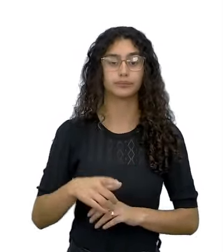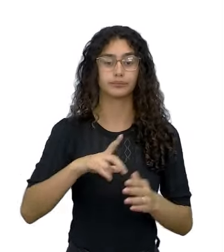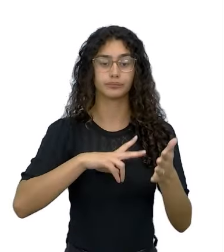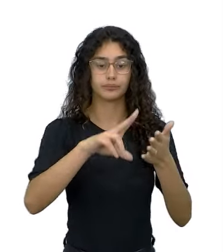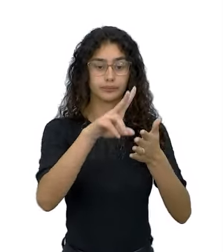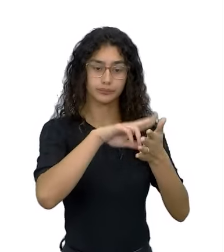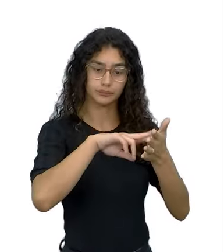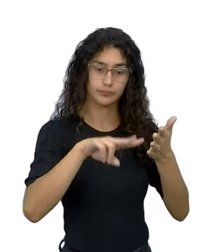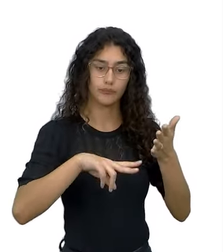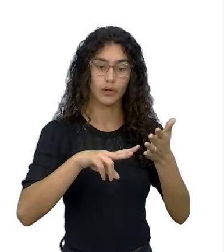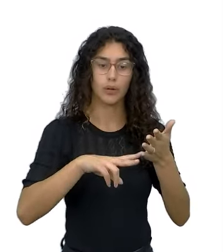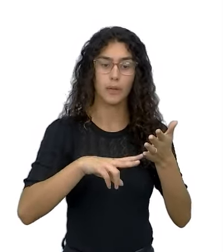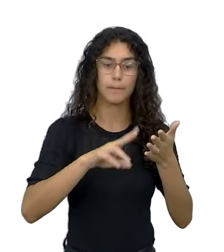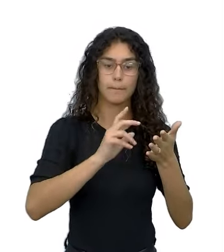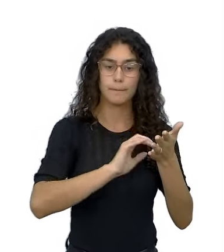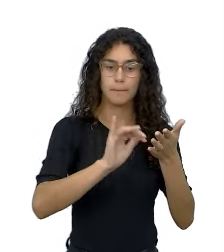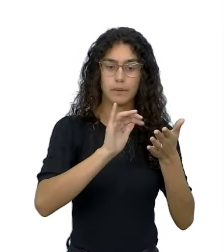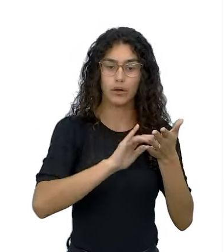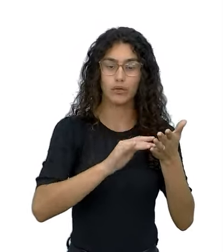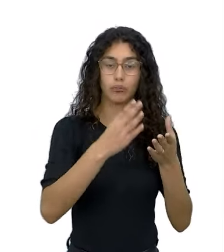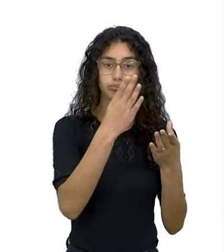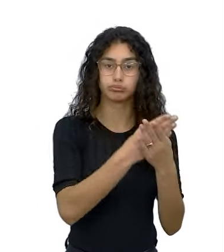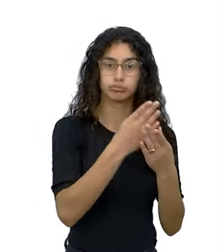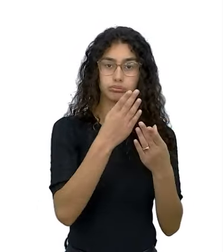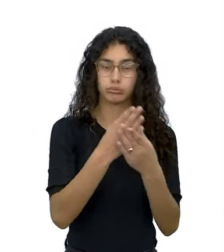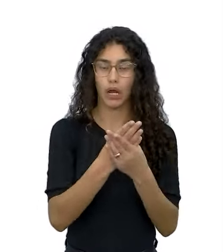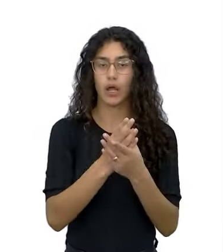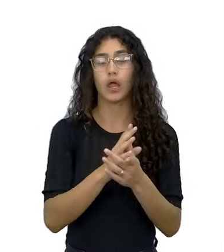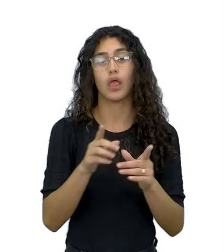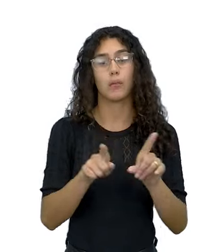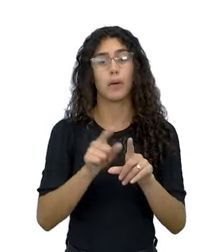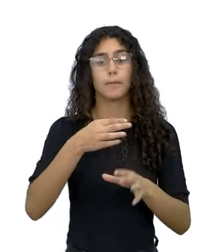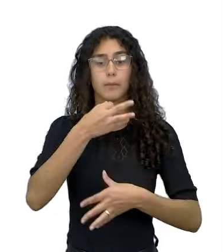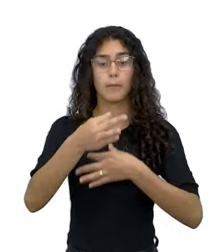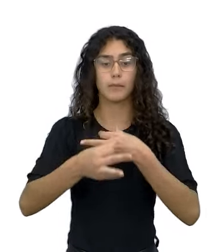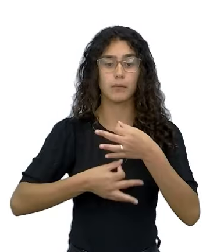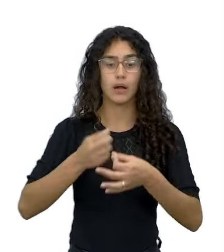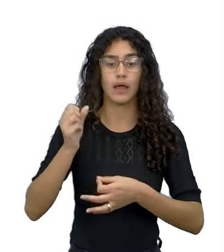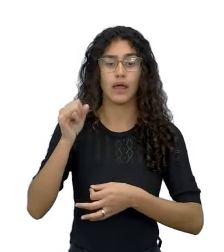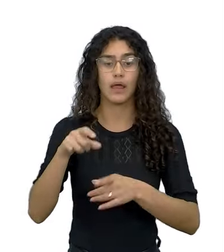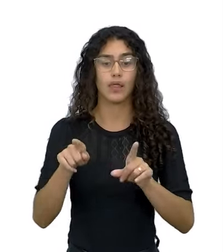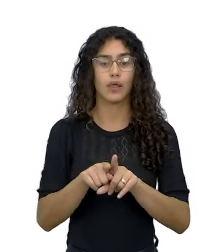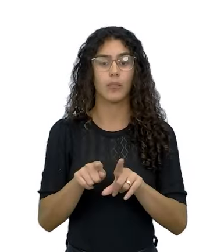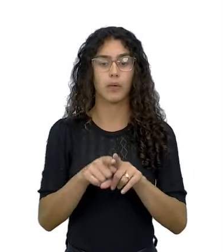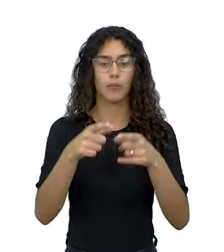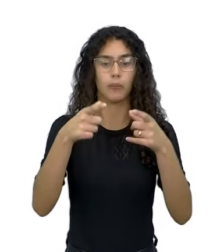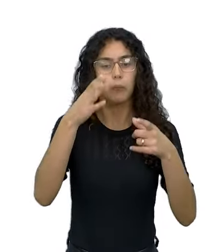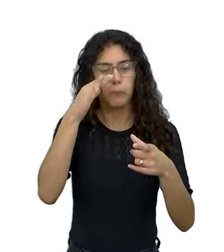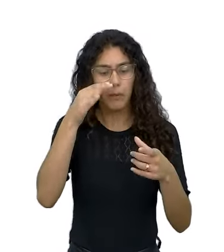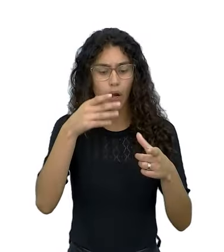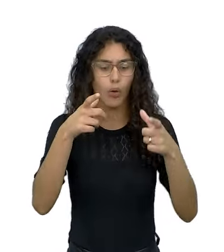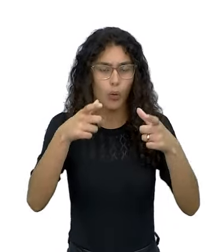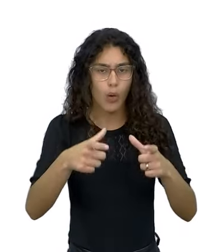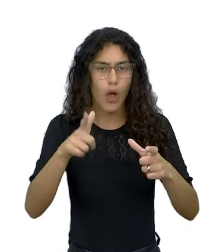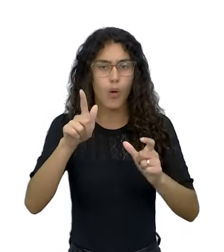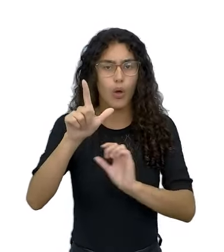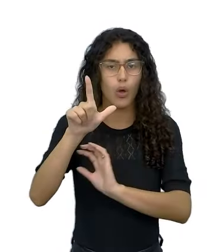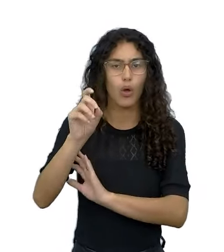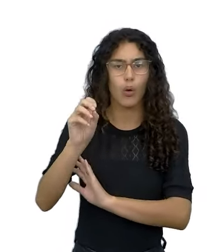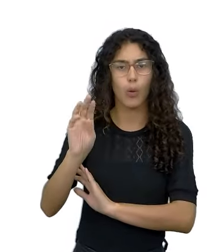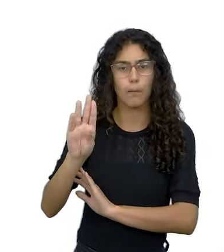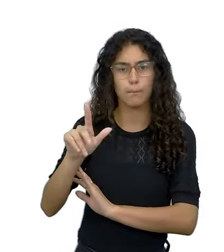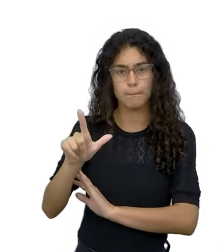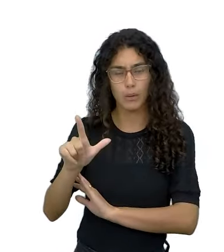leitor, comentários, artigo de opinião e interesse local ou global. A gente observa aqui como que